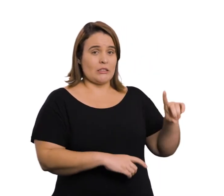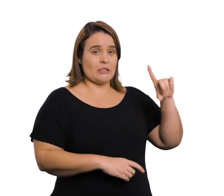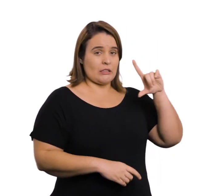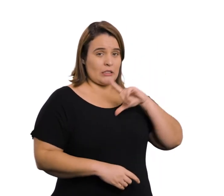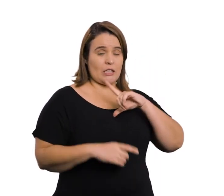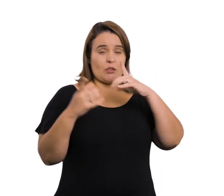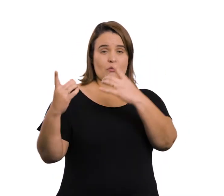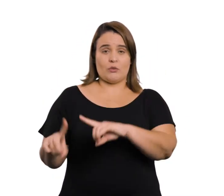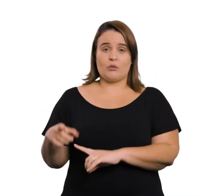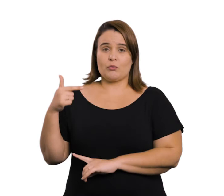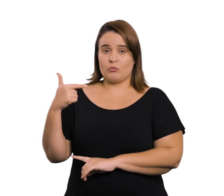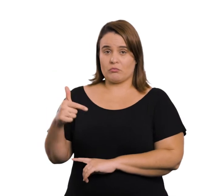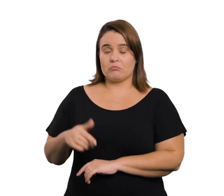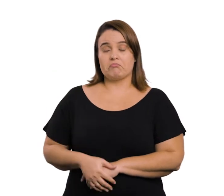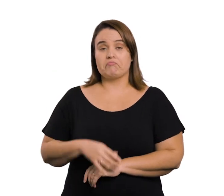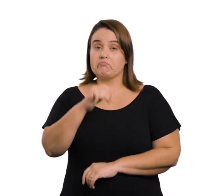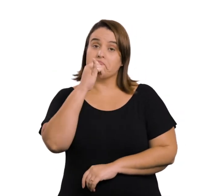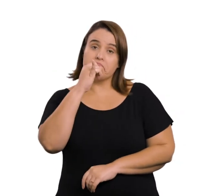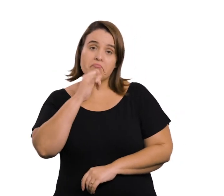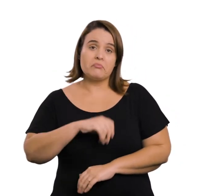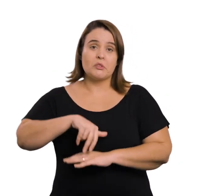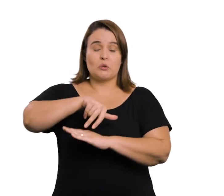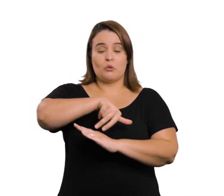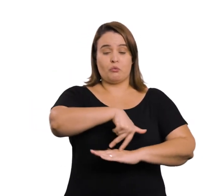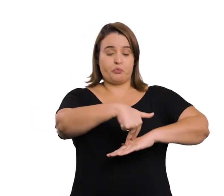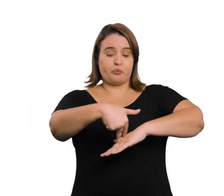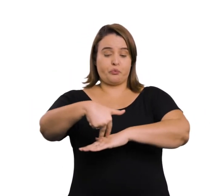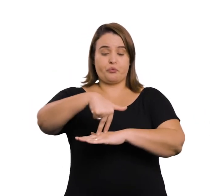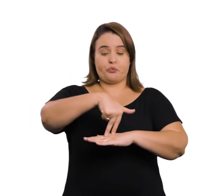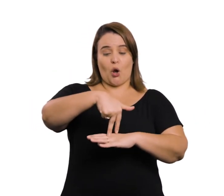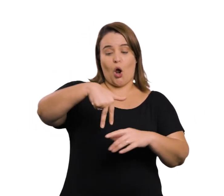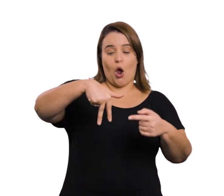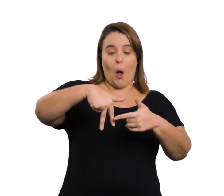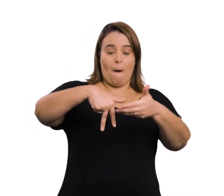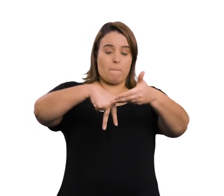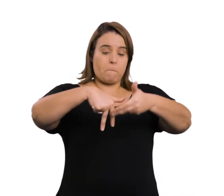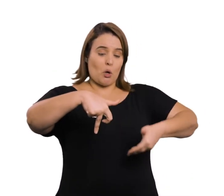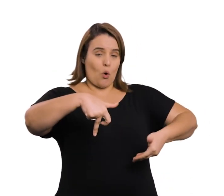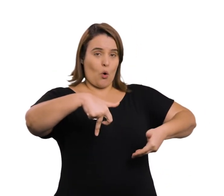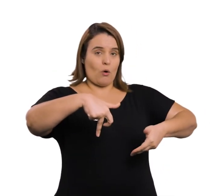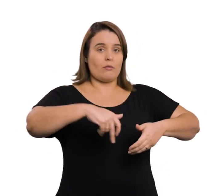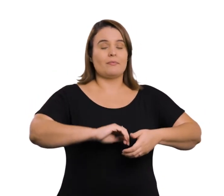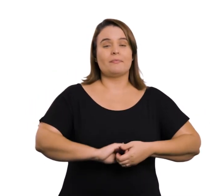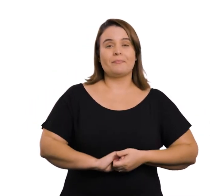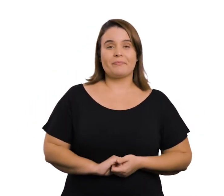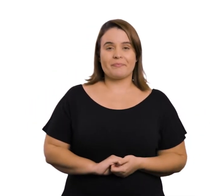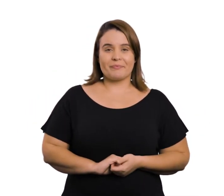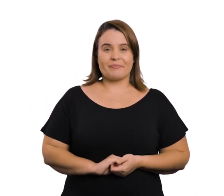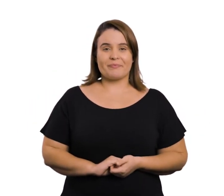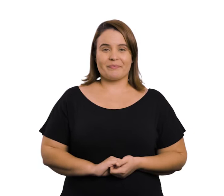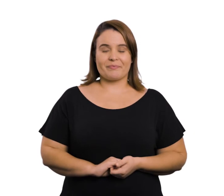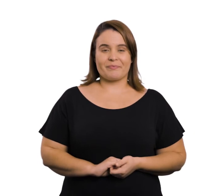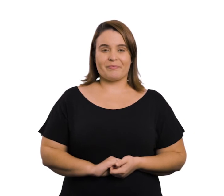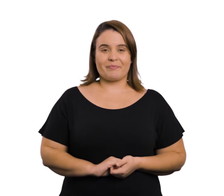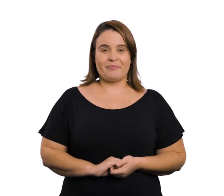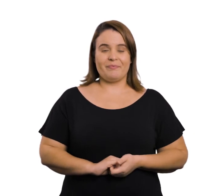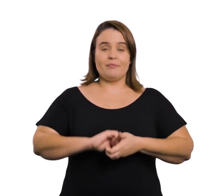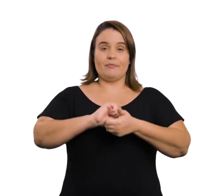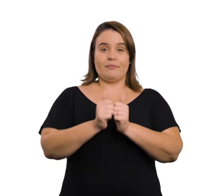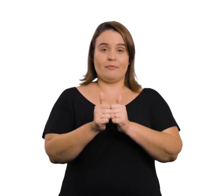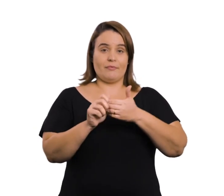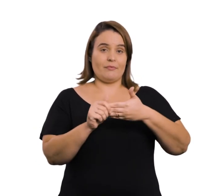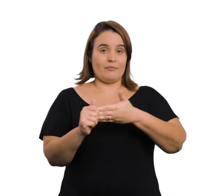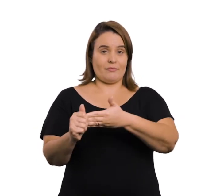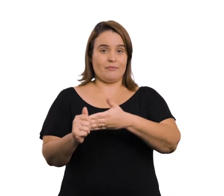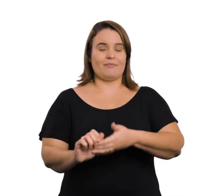Down, atletas com e sem deficiência, surfista com amputação da perna esquerda, lutador com deficiência